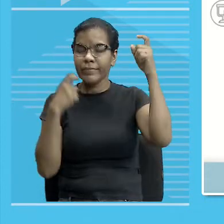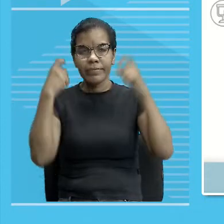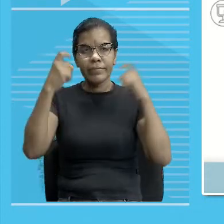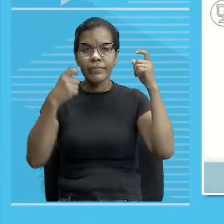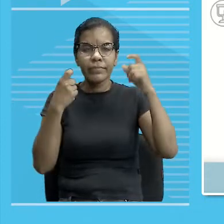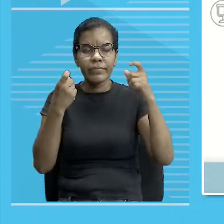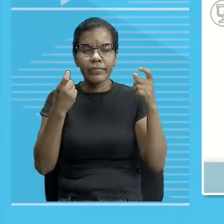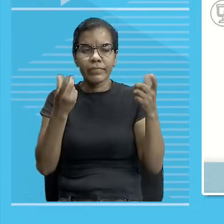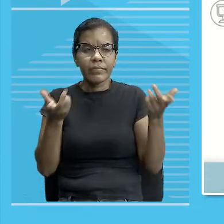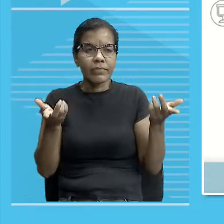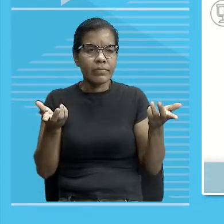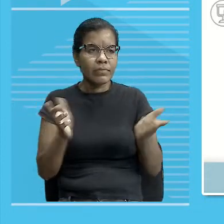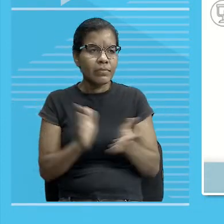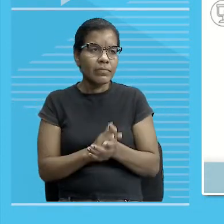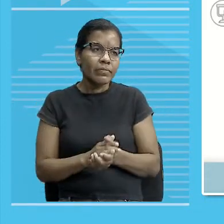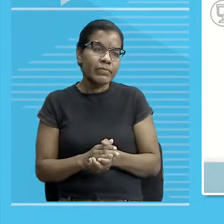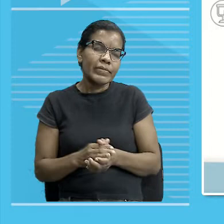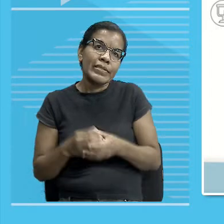preocupação.